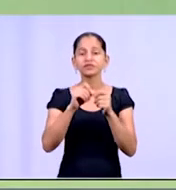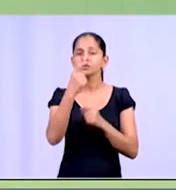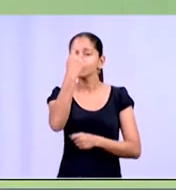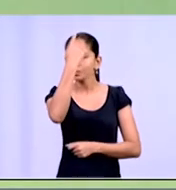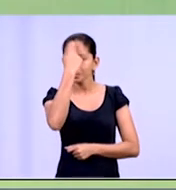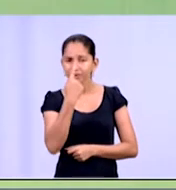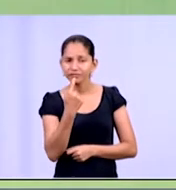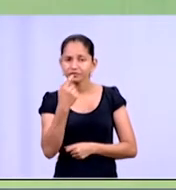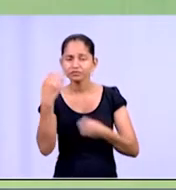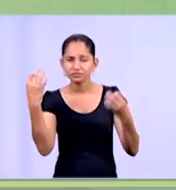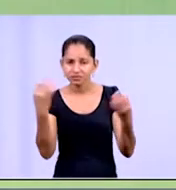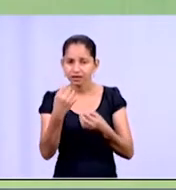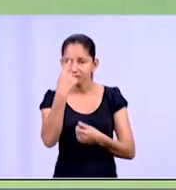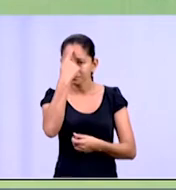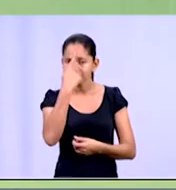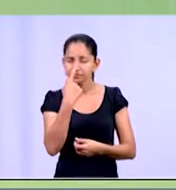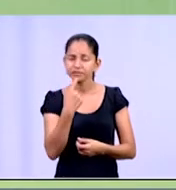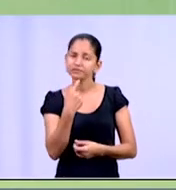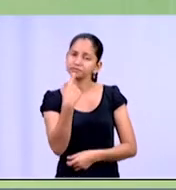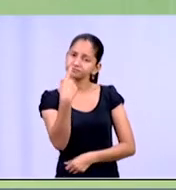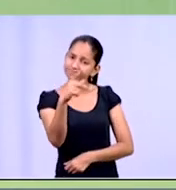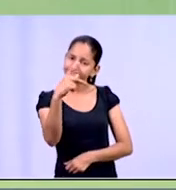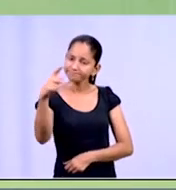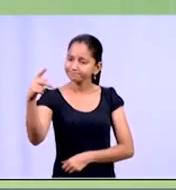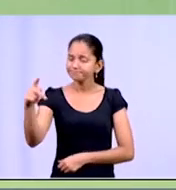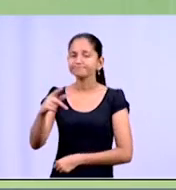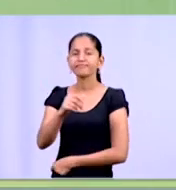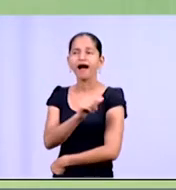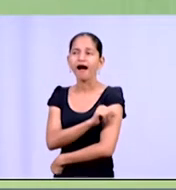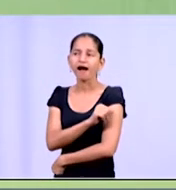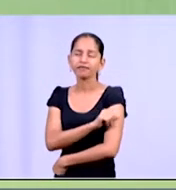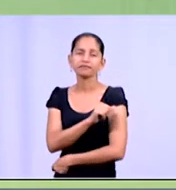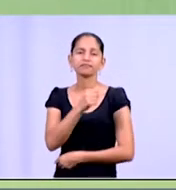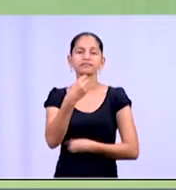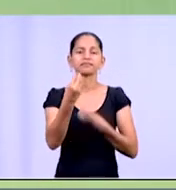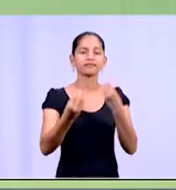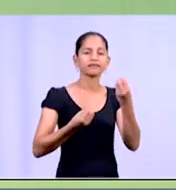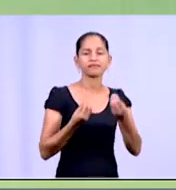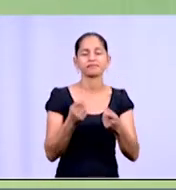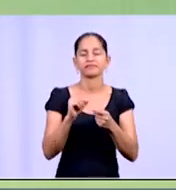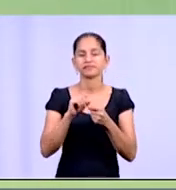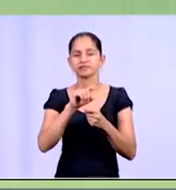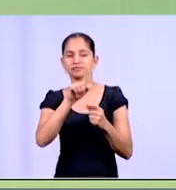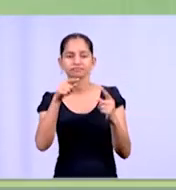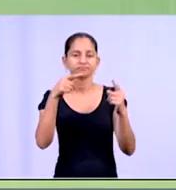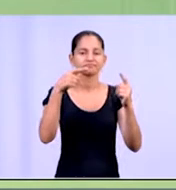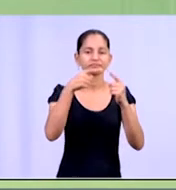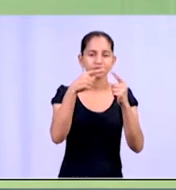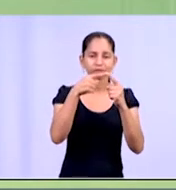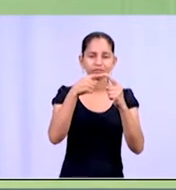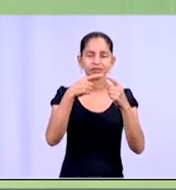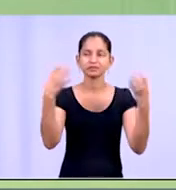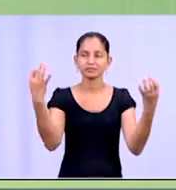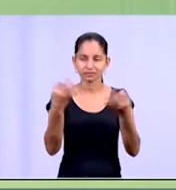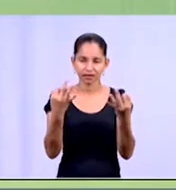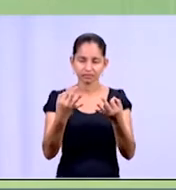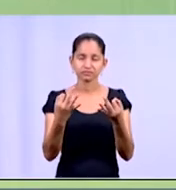perfil de você, né? Você aluno, vamos ver qual desse você se encaixa,